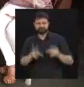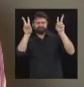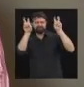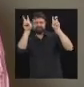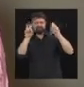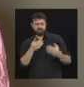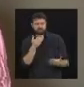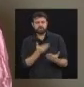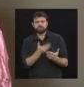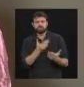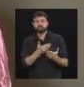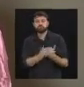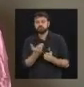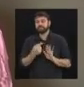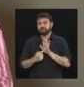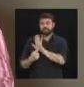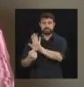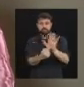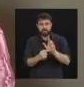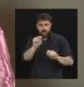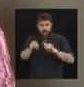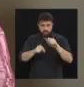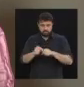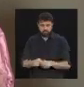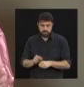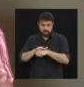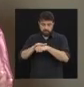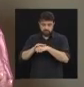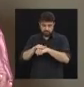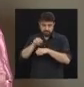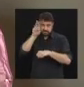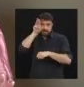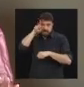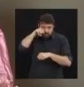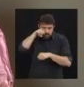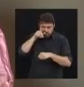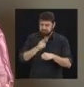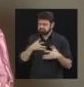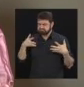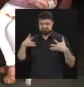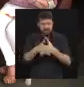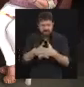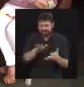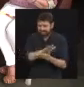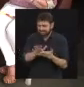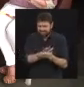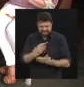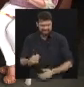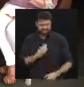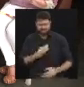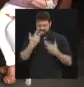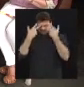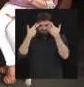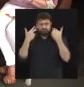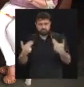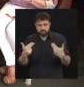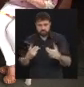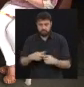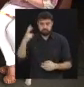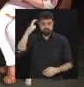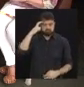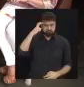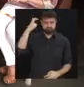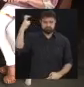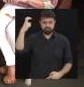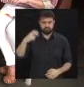os estudos, gente, para mostrar que a síndrome não atrapalha em nada, né? Não. O lado